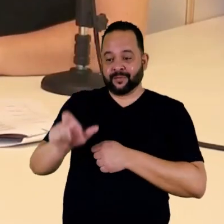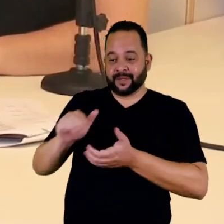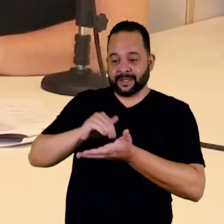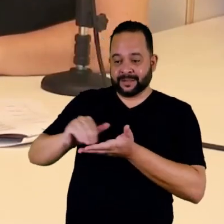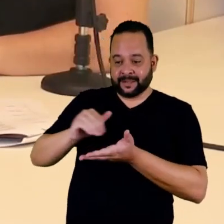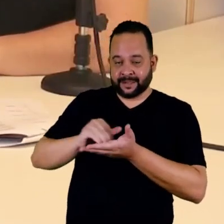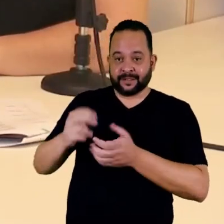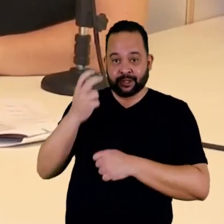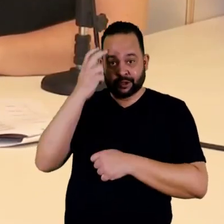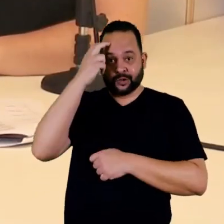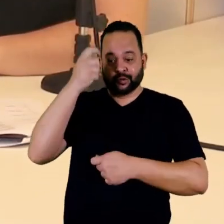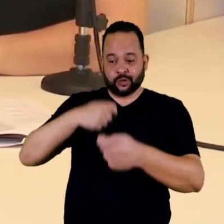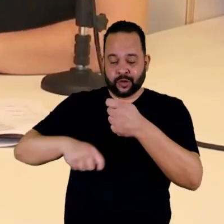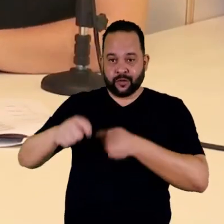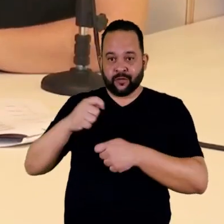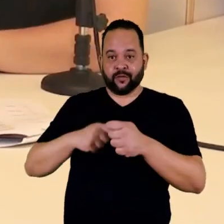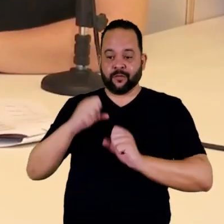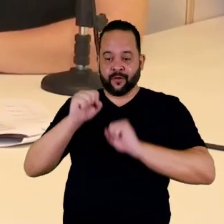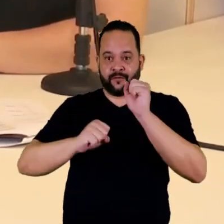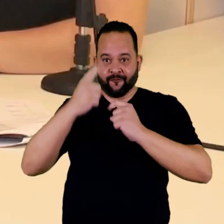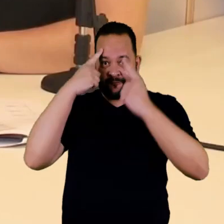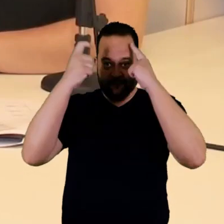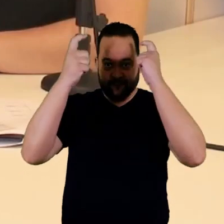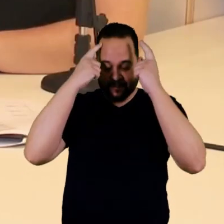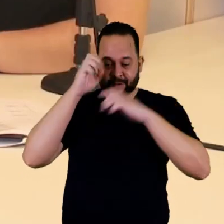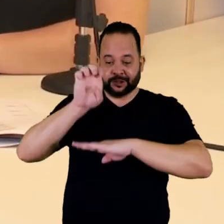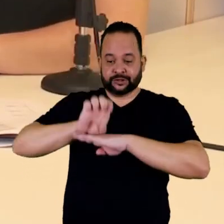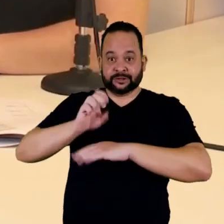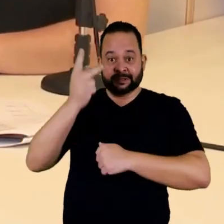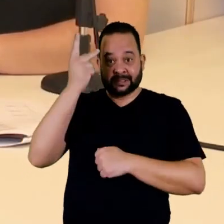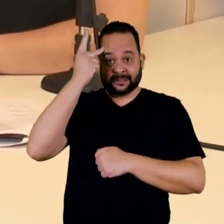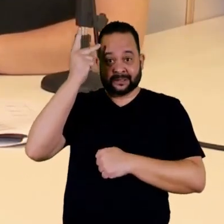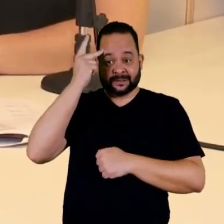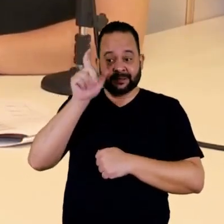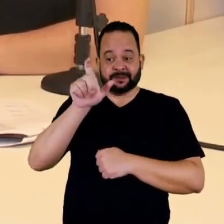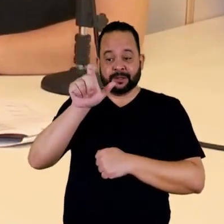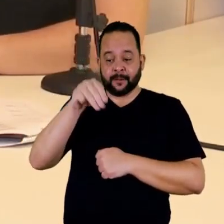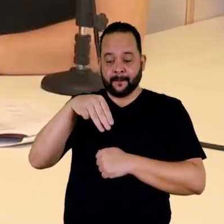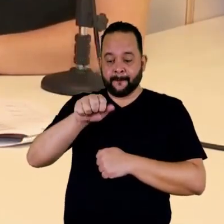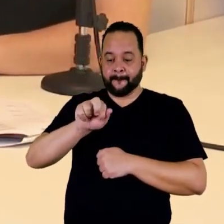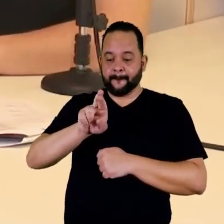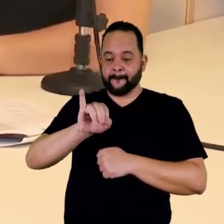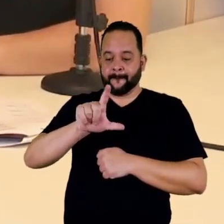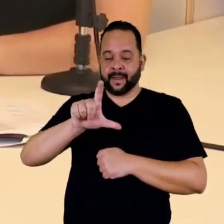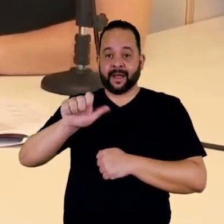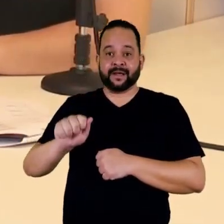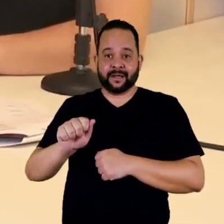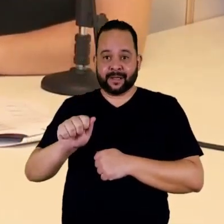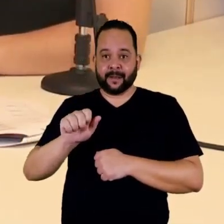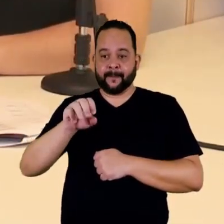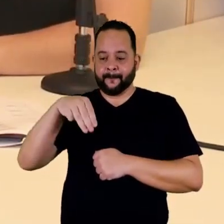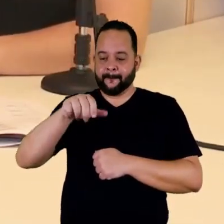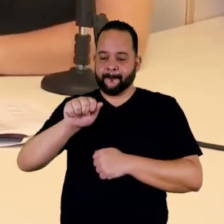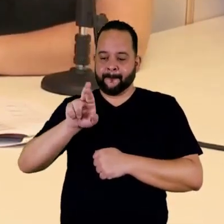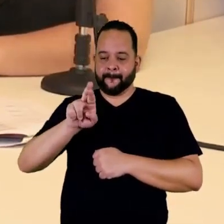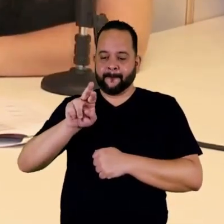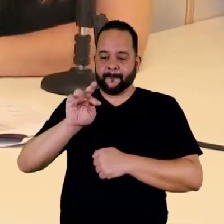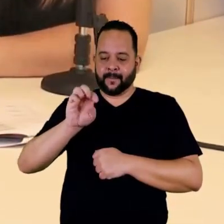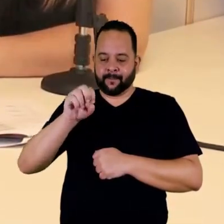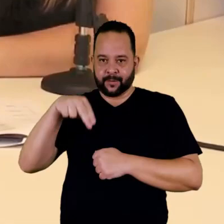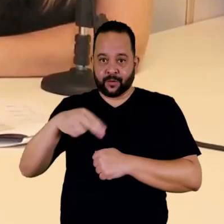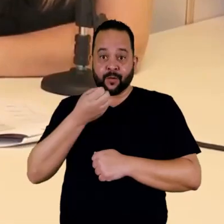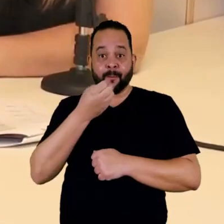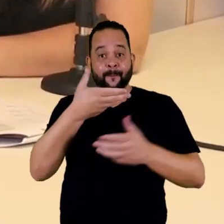Cultura indústria criativas do Estado de São Paulo María Marton María bem-vinda